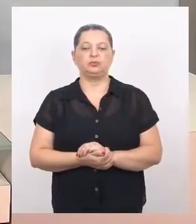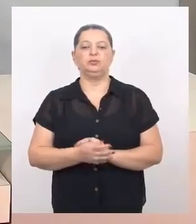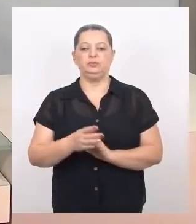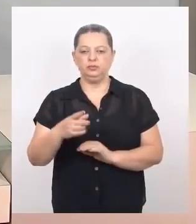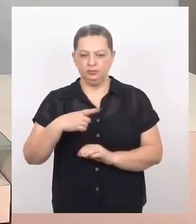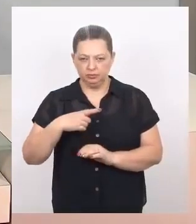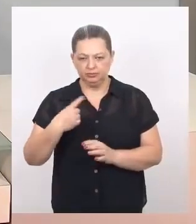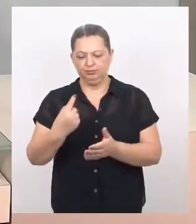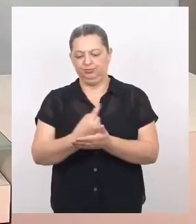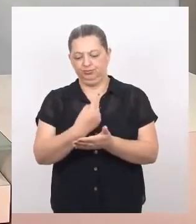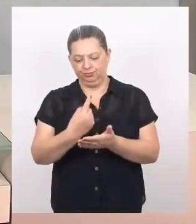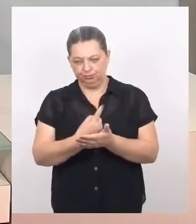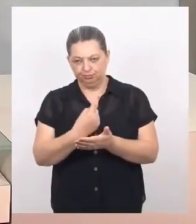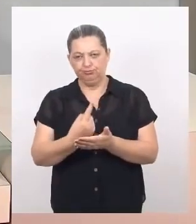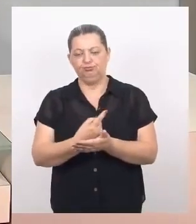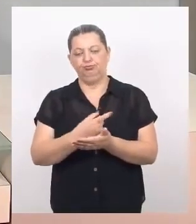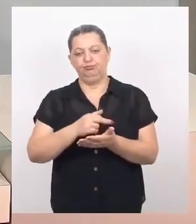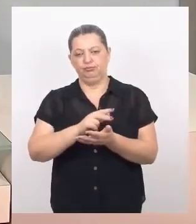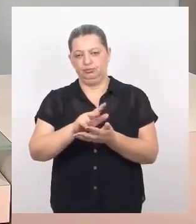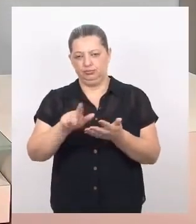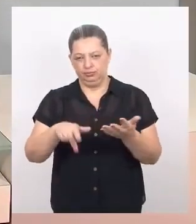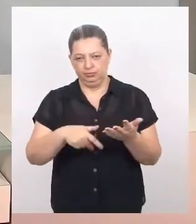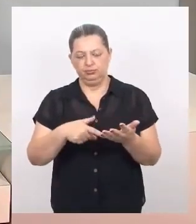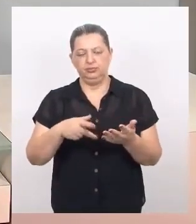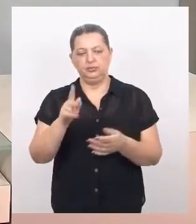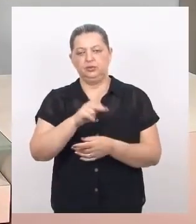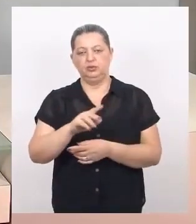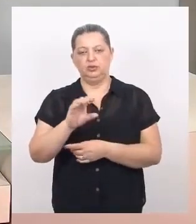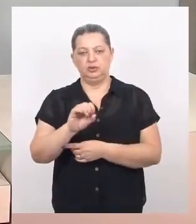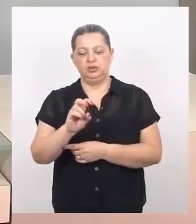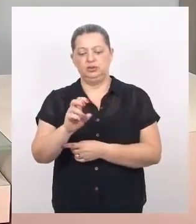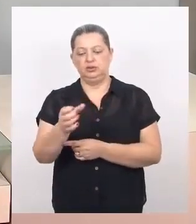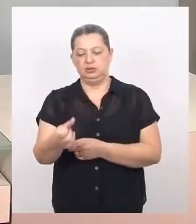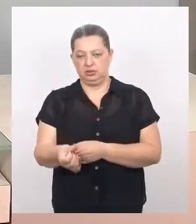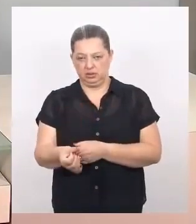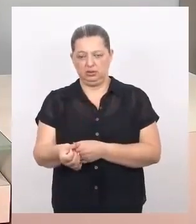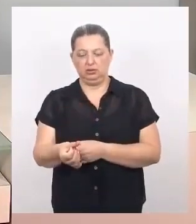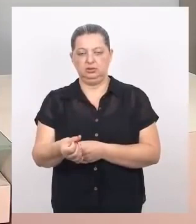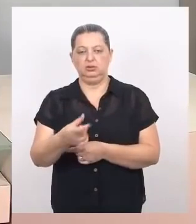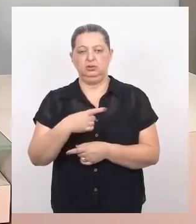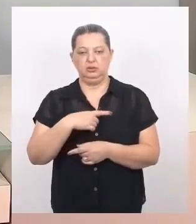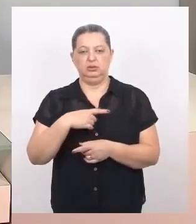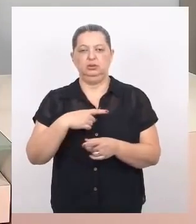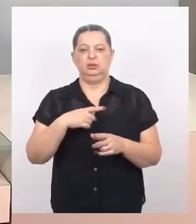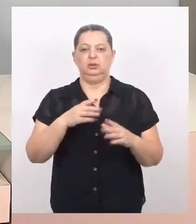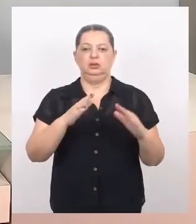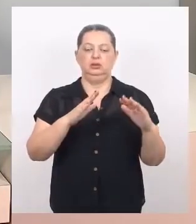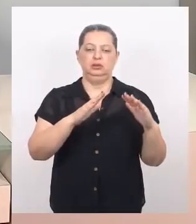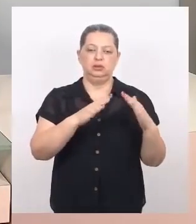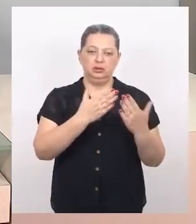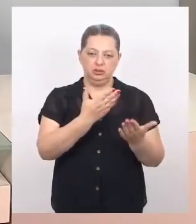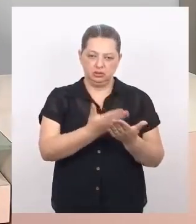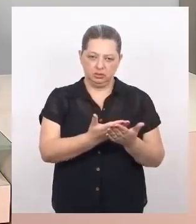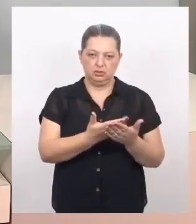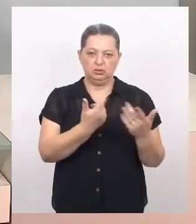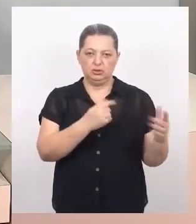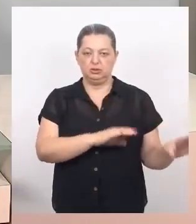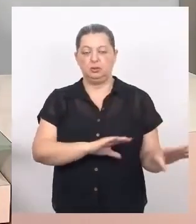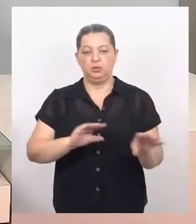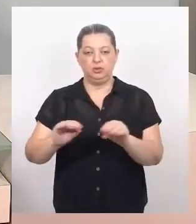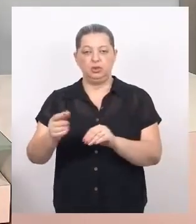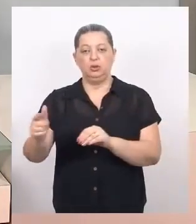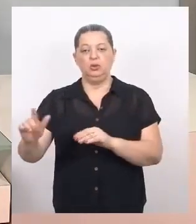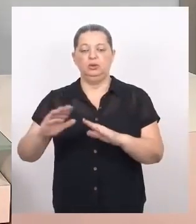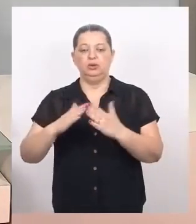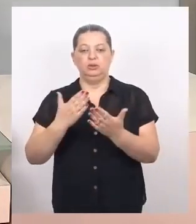essa pergunta, que era se professor em 0,56, que está numa unidade escolar que vai se tornar PEM em 2022, se eu preciso transferir ele, porque